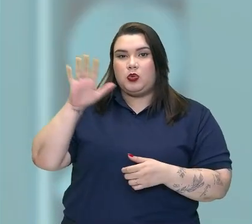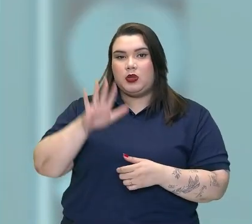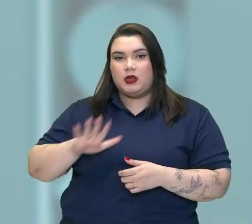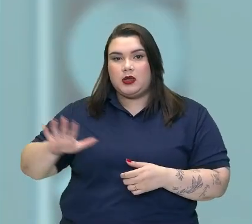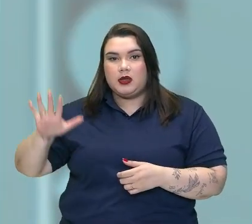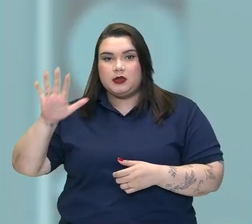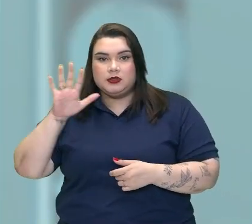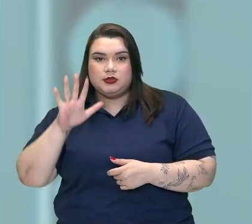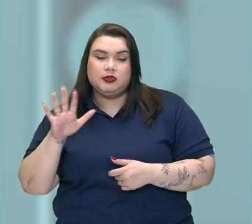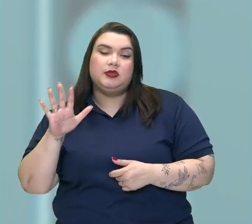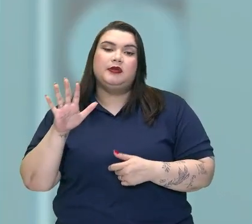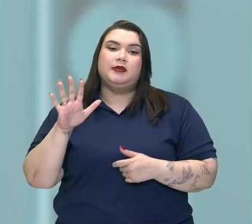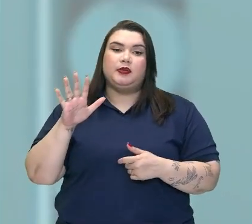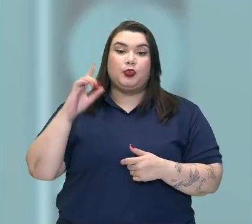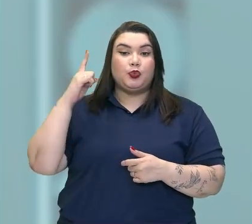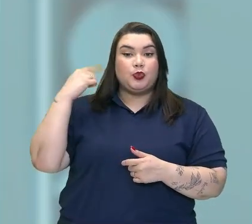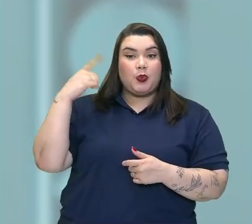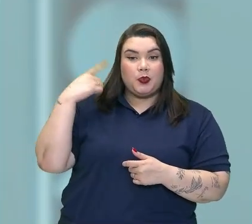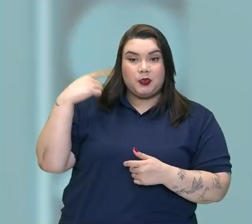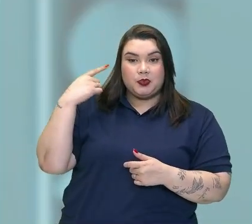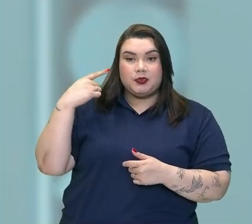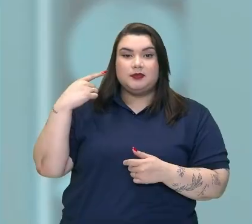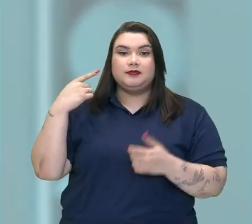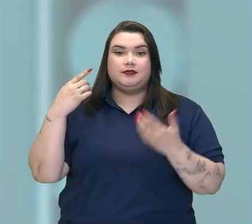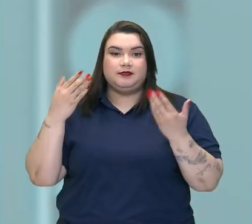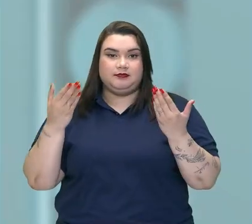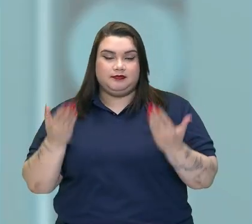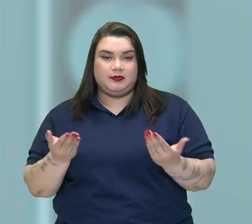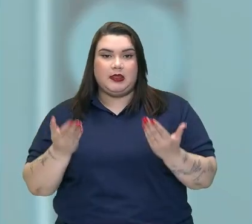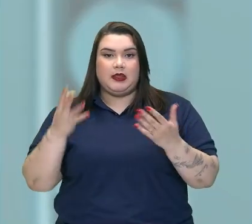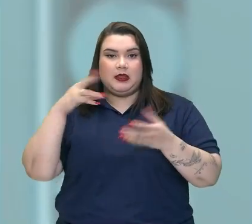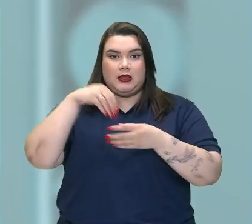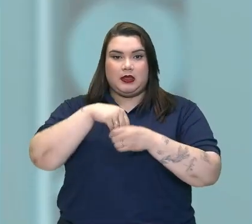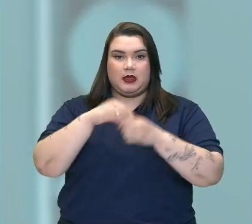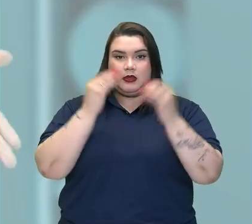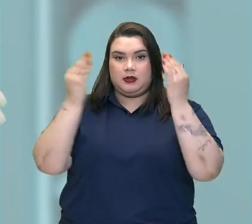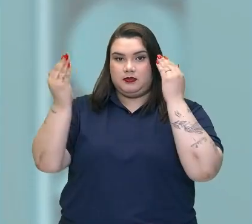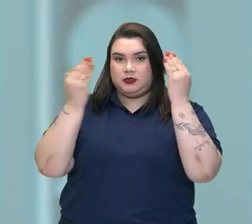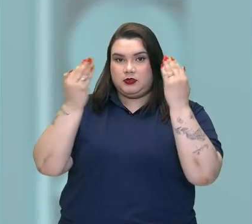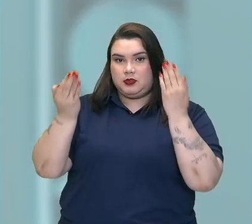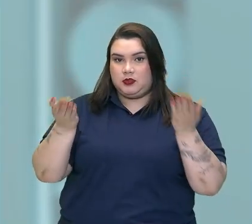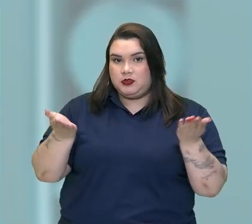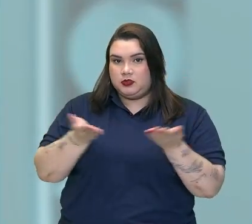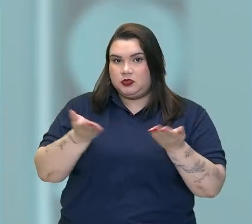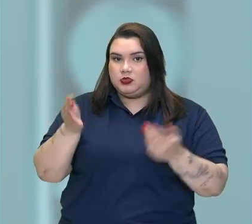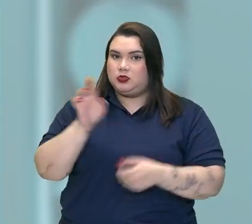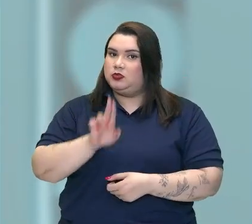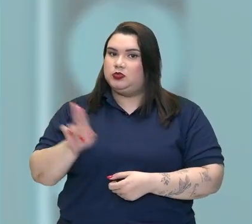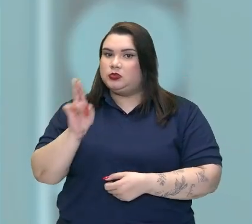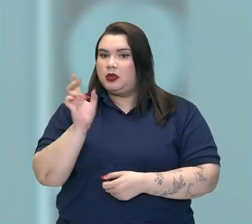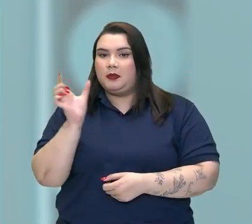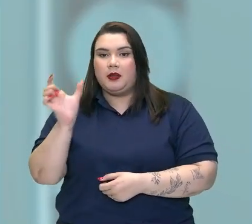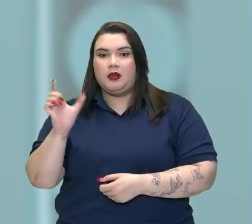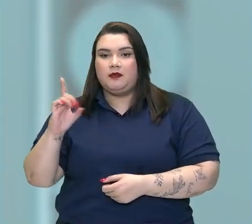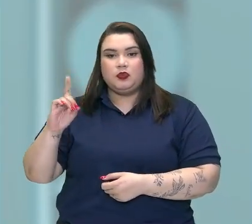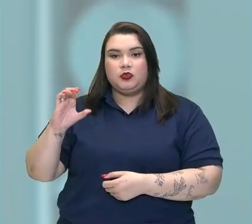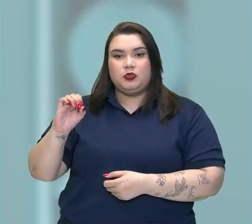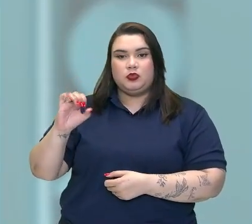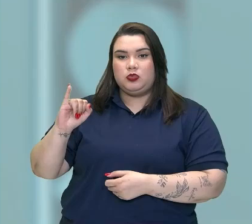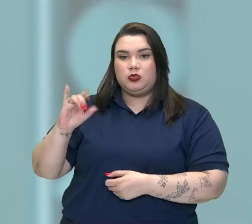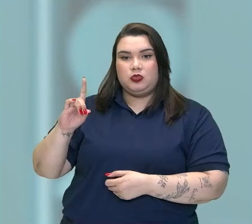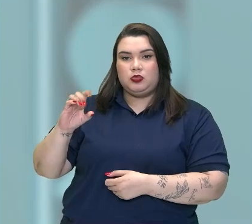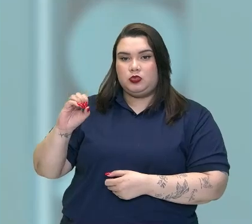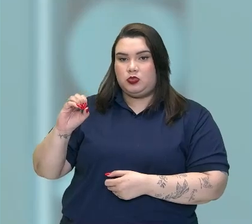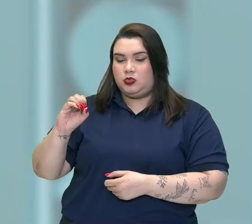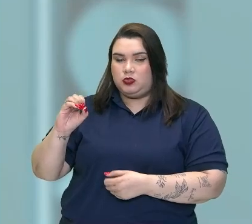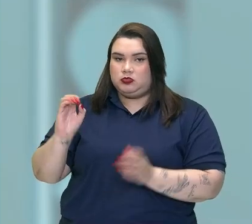é um Bill, só que doido. Inclusive, dentro da psicologia, hoje, a gente não usa mais esse termo doido, né? Ele não é